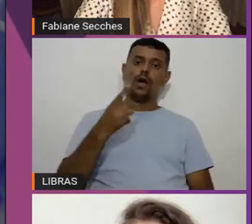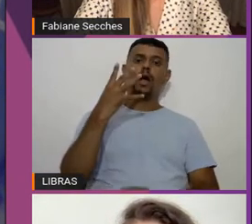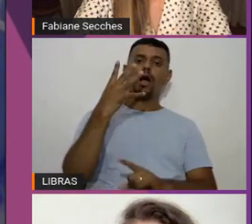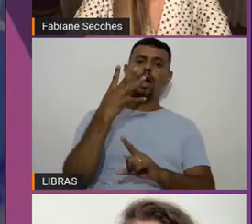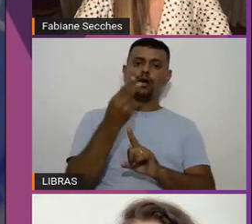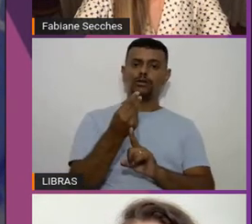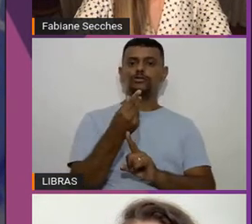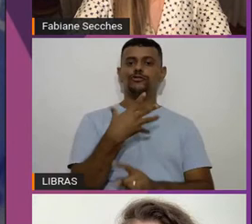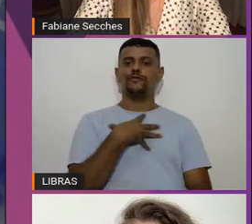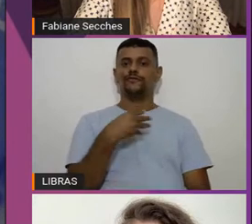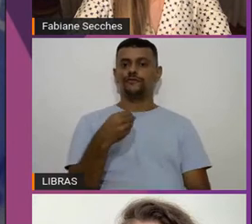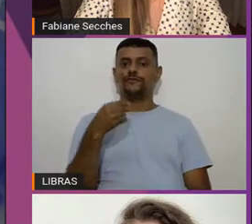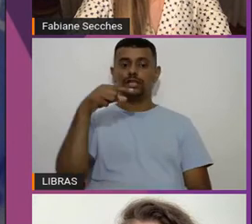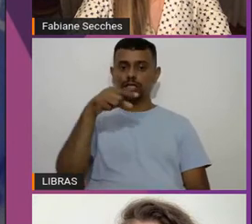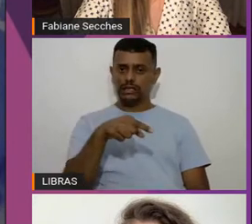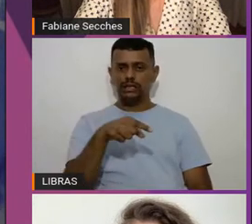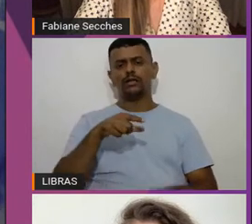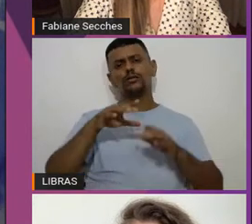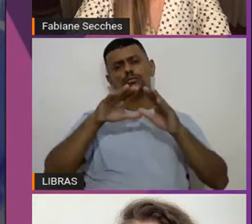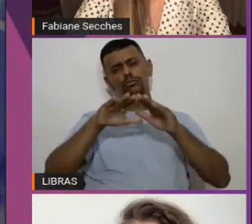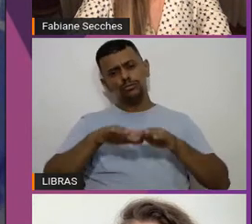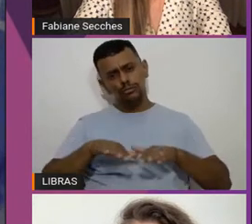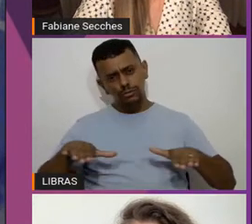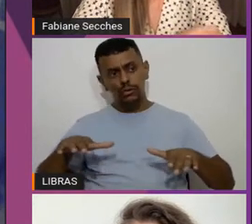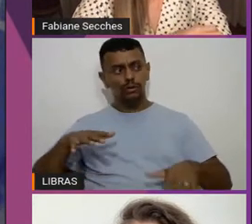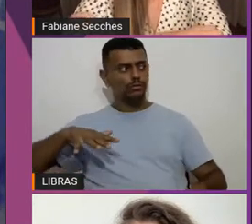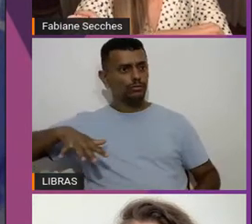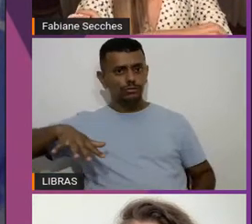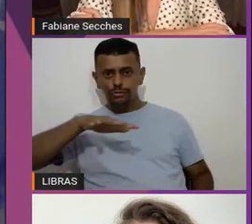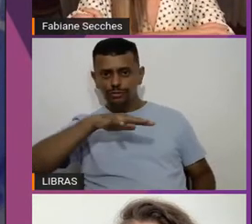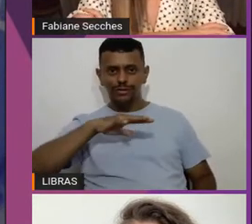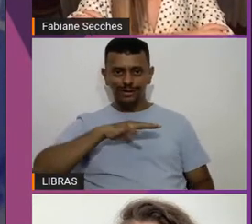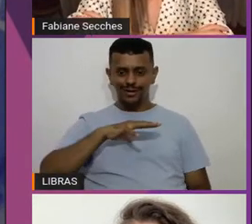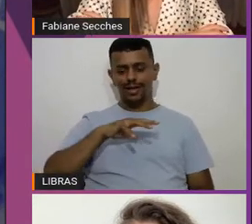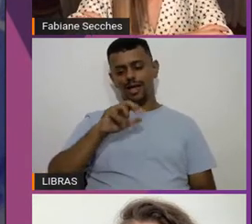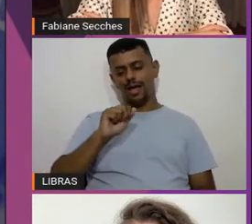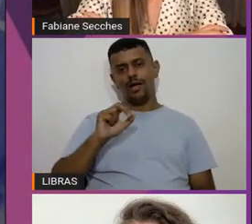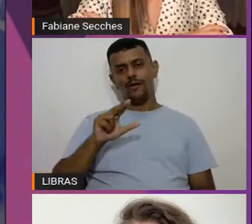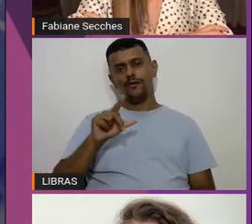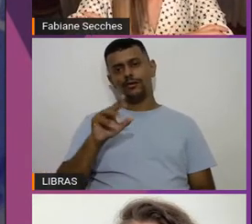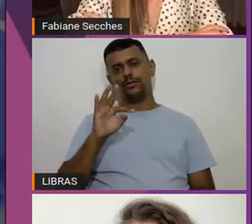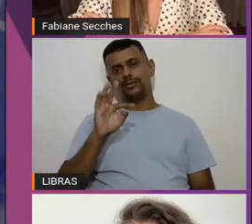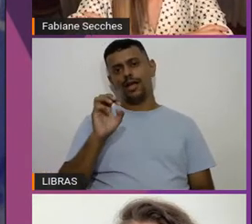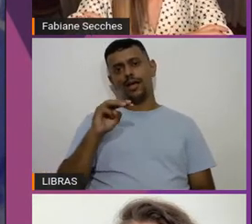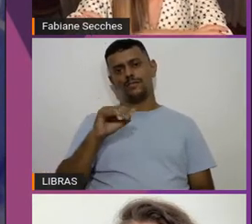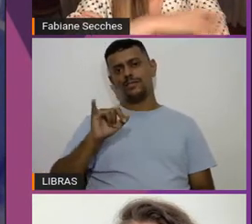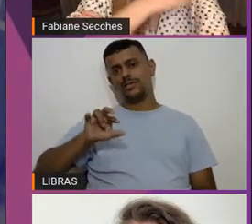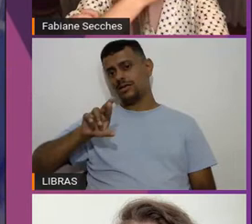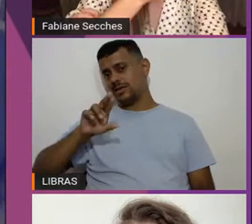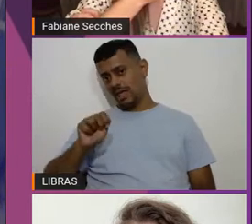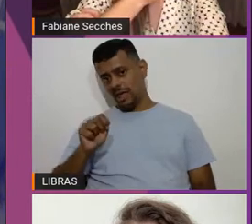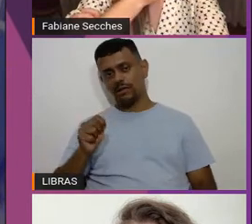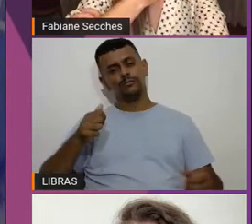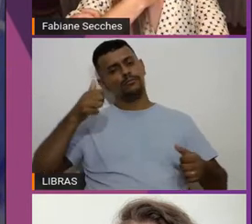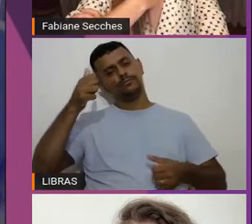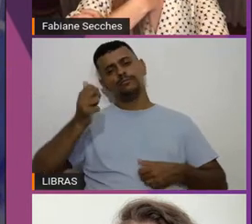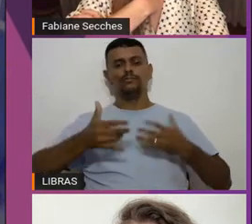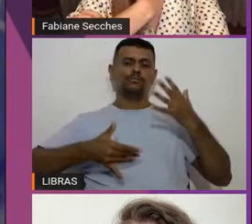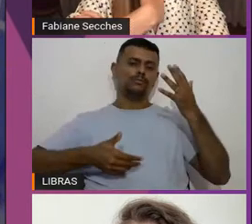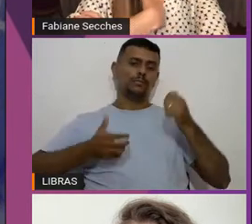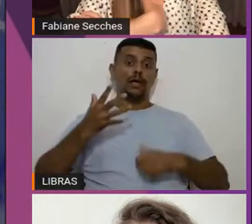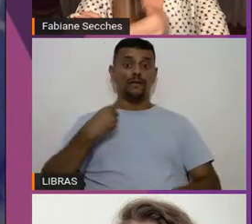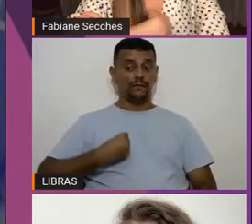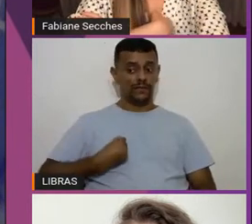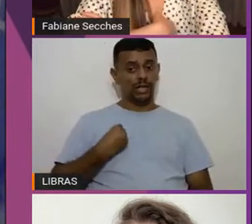da filha da Maria Altamira ali aí eu entro nos detalhes da vida e Altamira bom